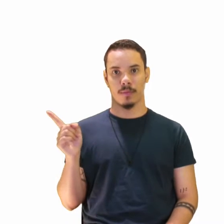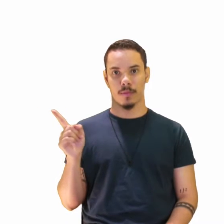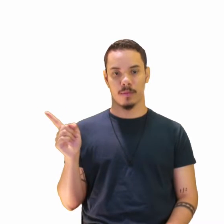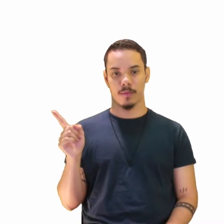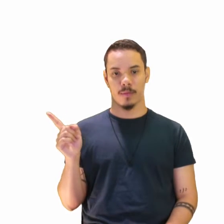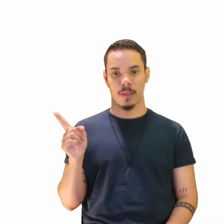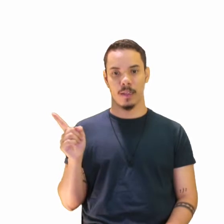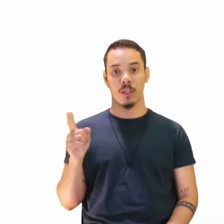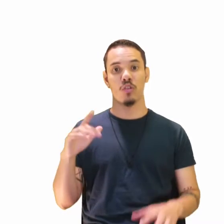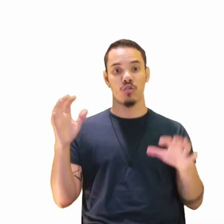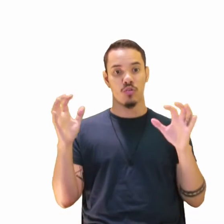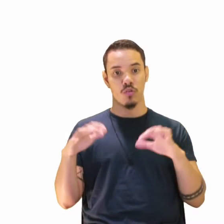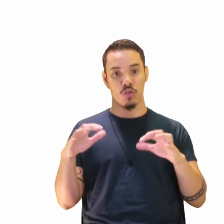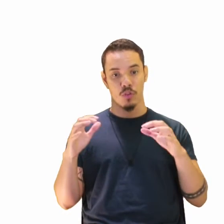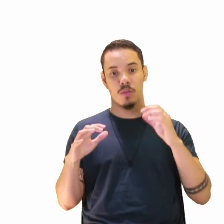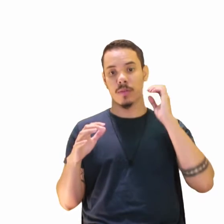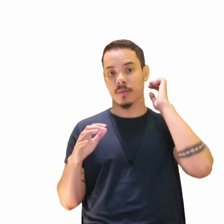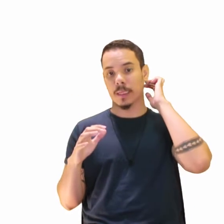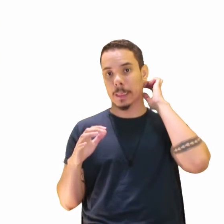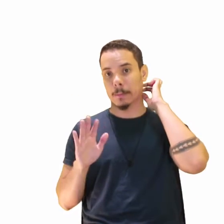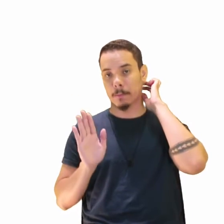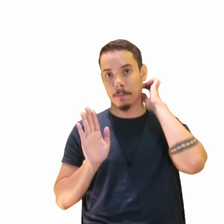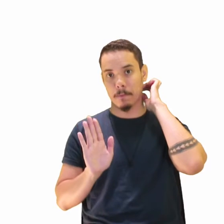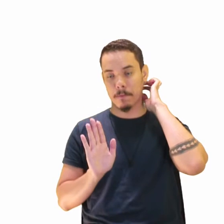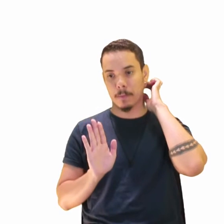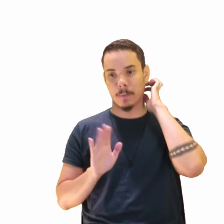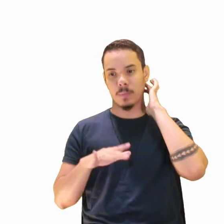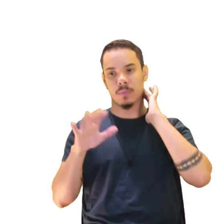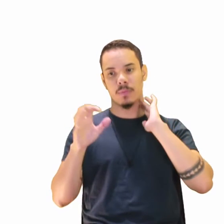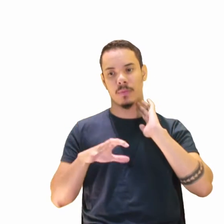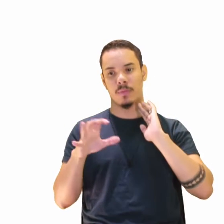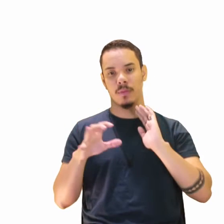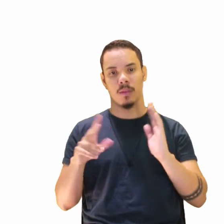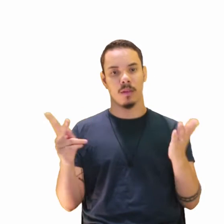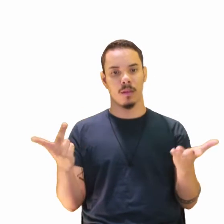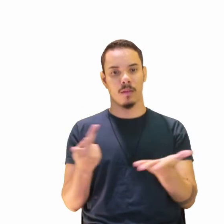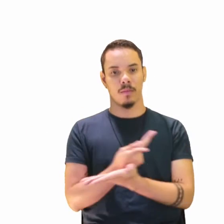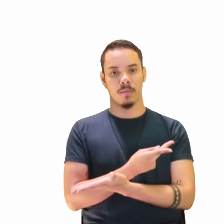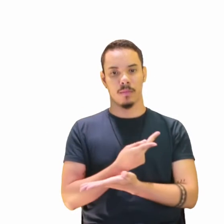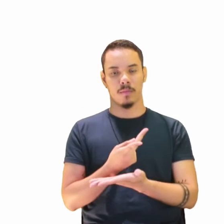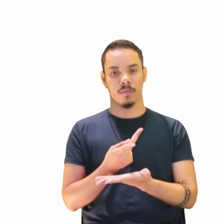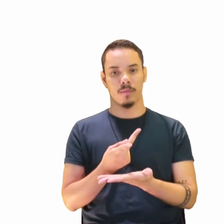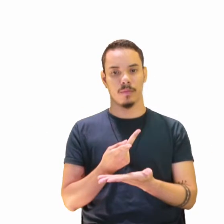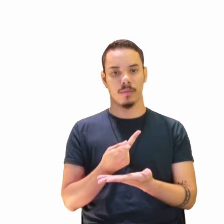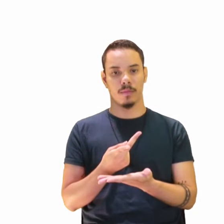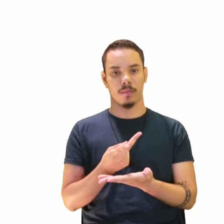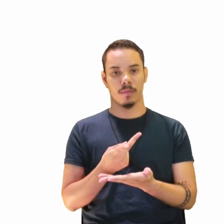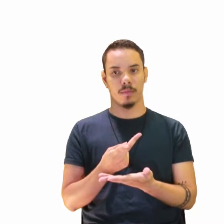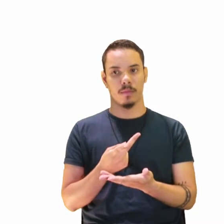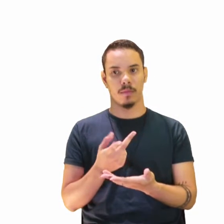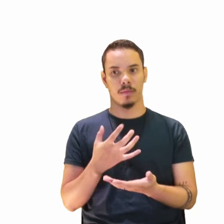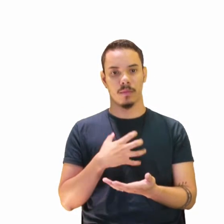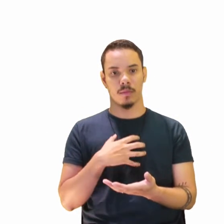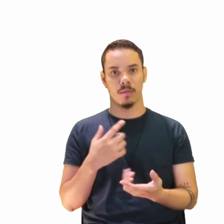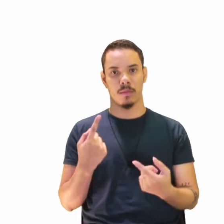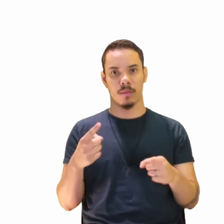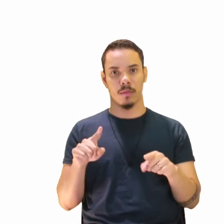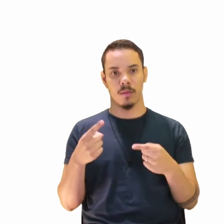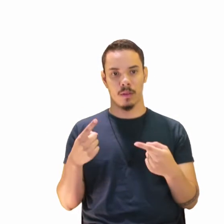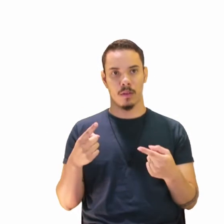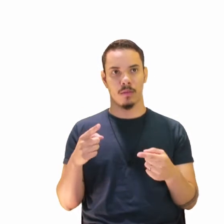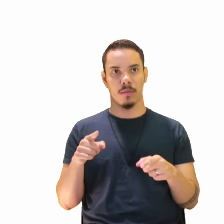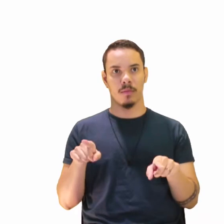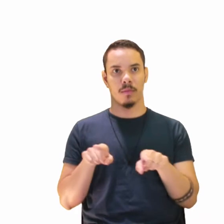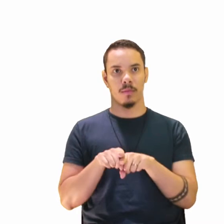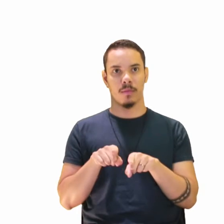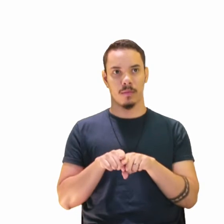Chovia, chovia, uma chuva de resignação, como contraste e consolo